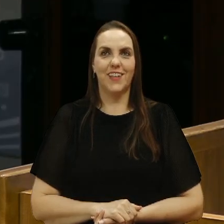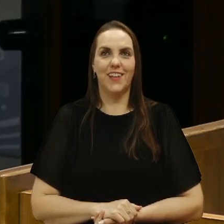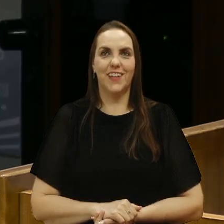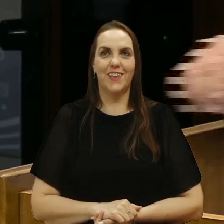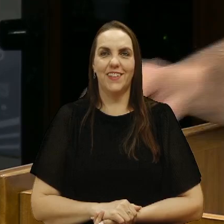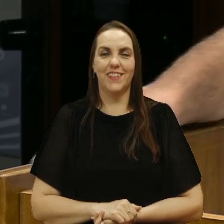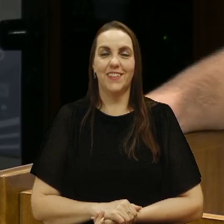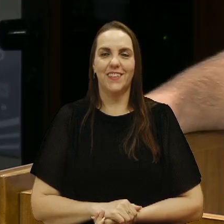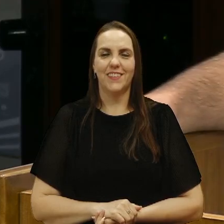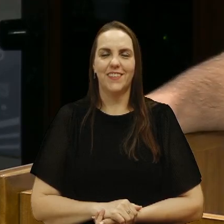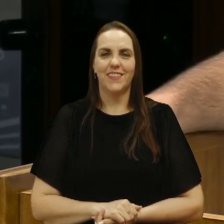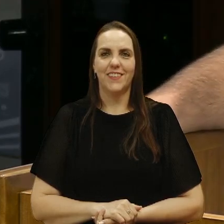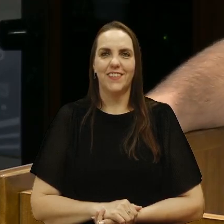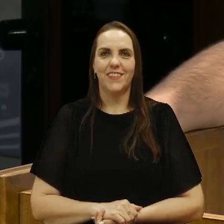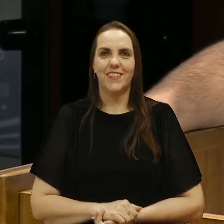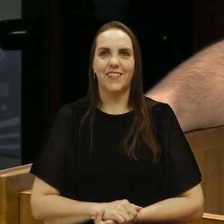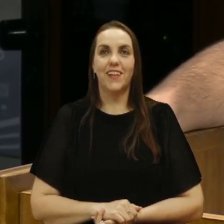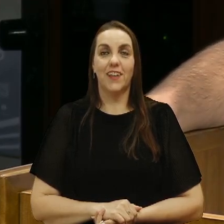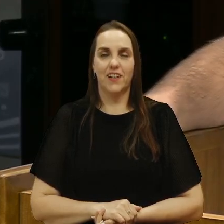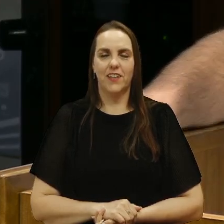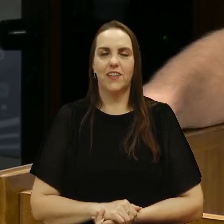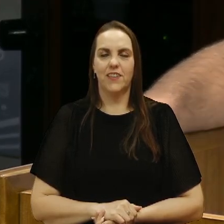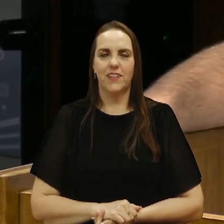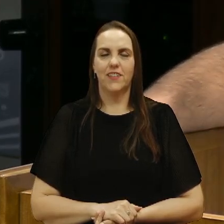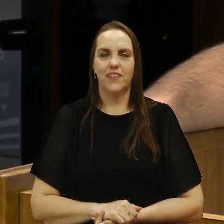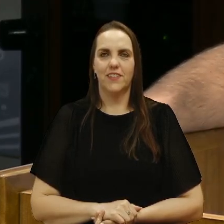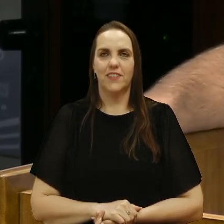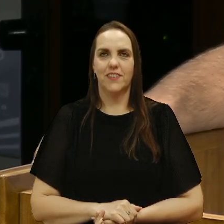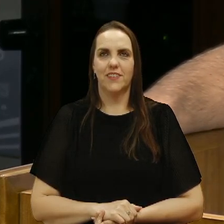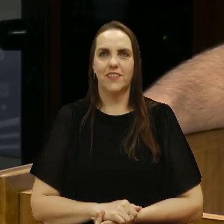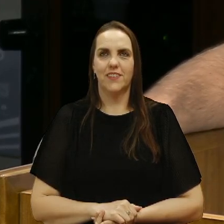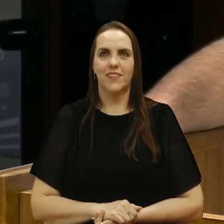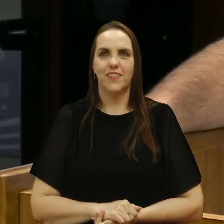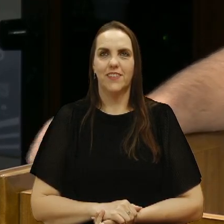Meus amigos que estão nos assistindo,